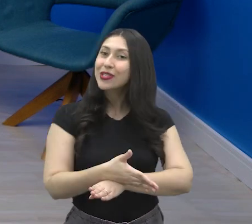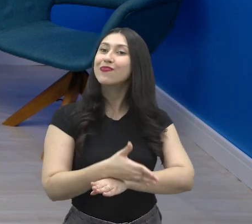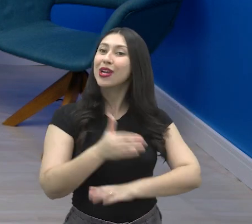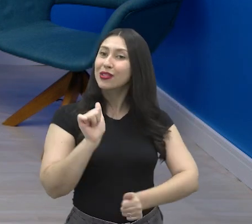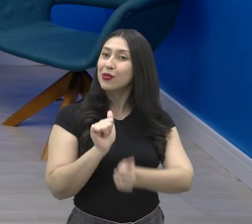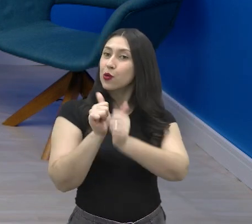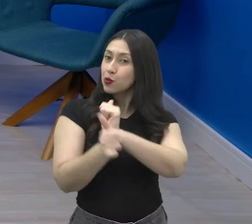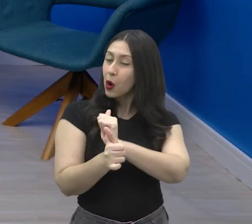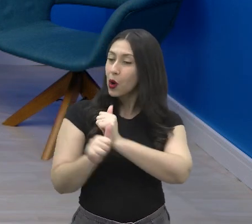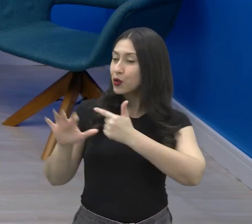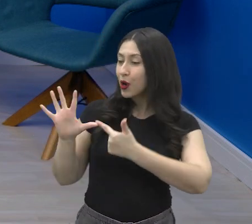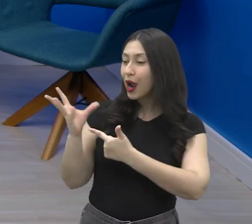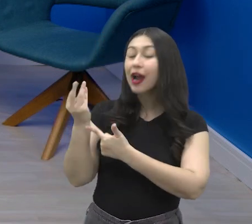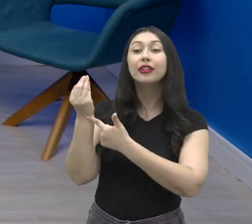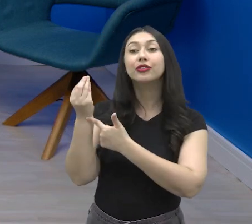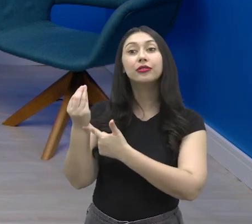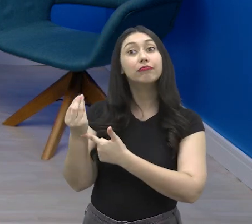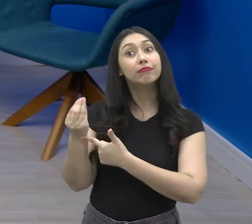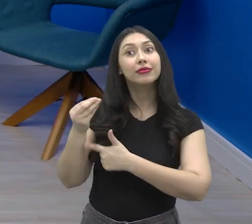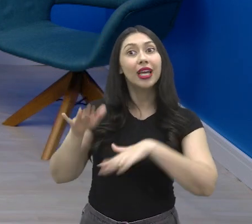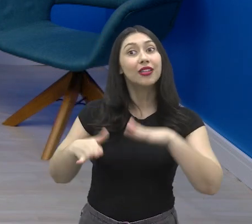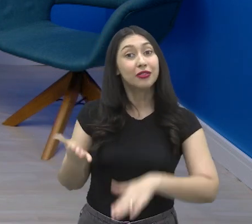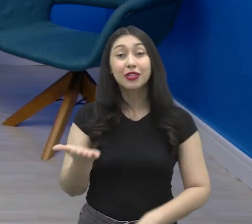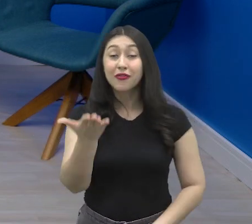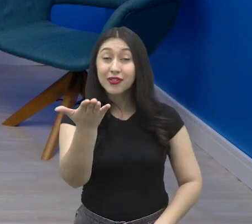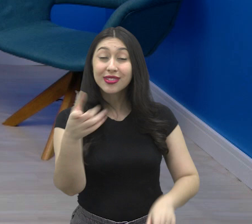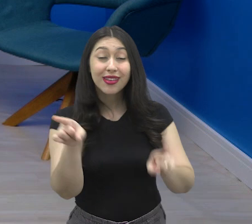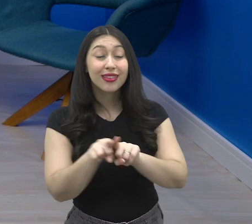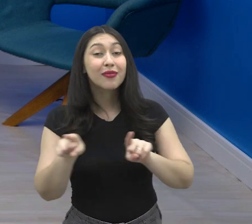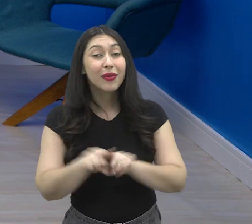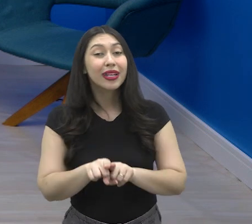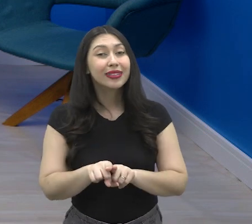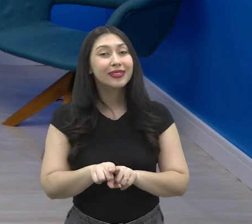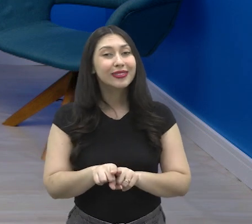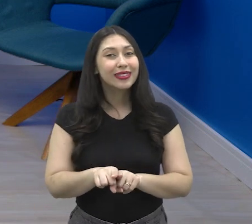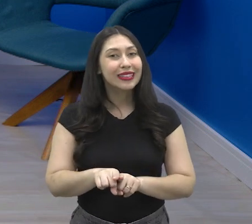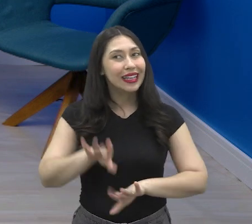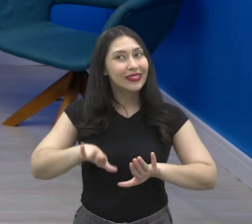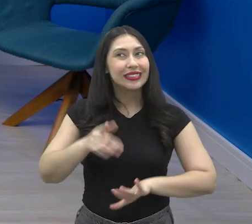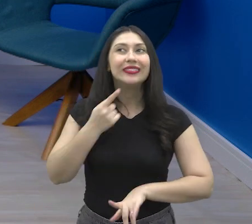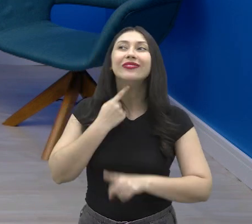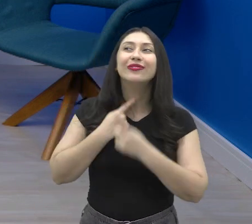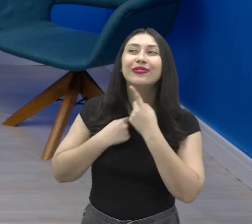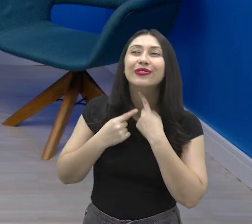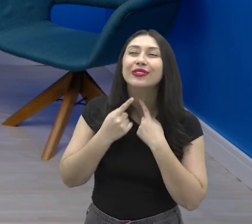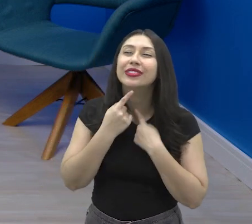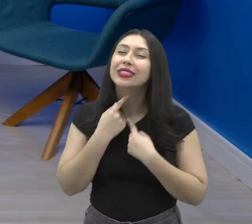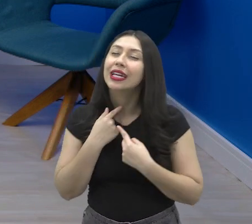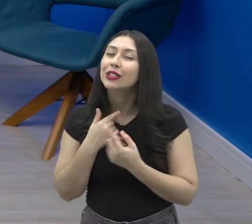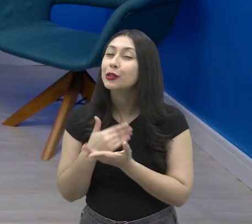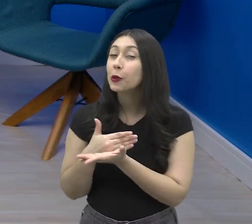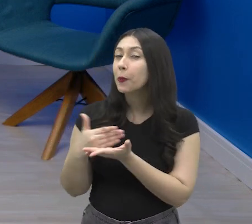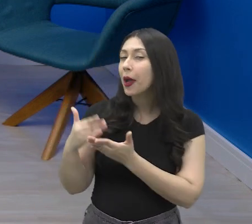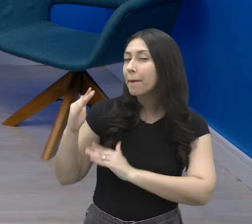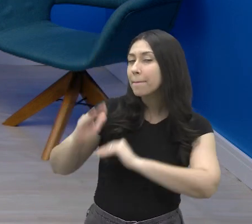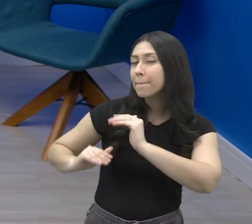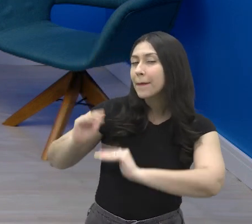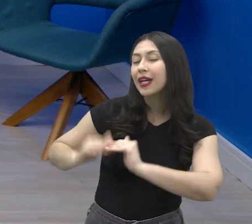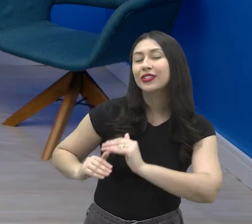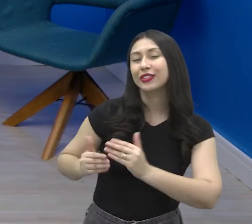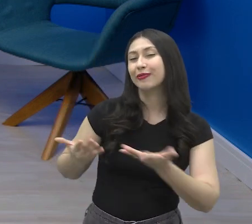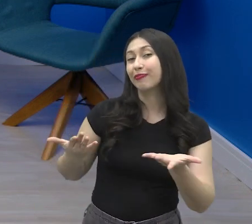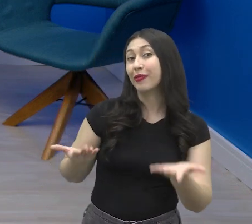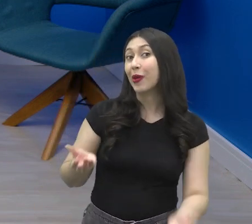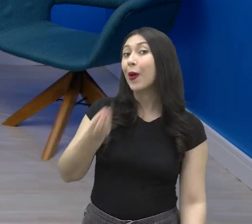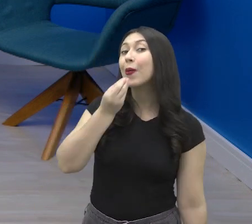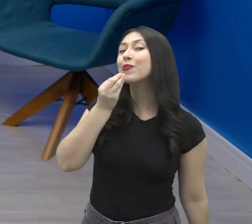filhos a praticarem esporte, praticar arte, ou quem sabe você que nos assistiu sempre teve essa vontade de começar uma